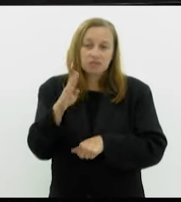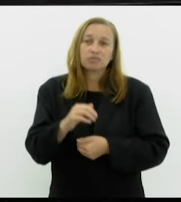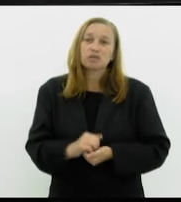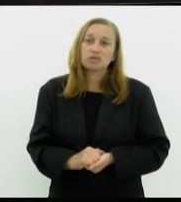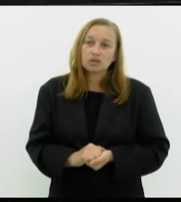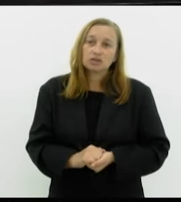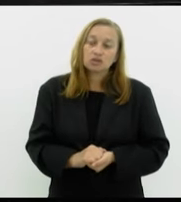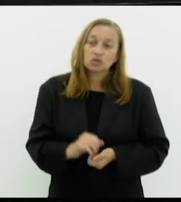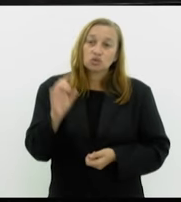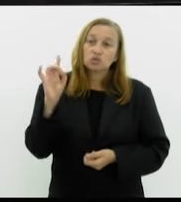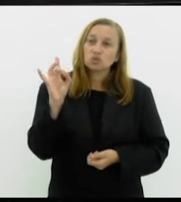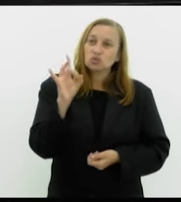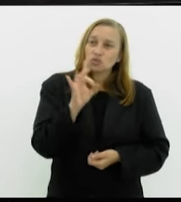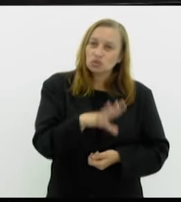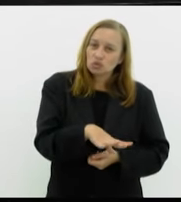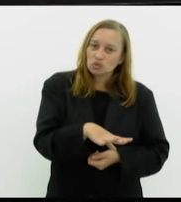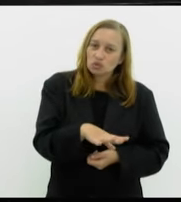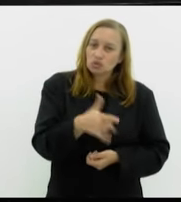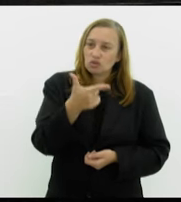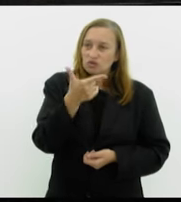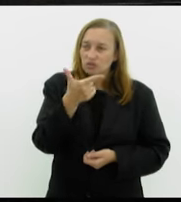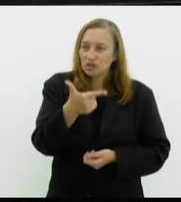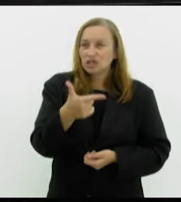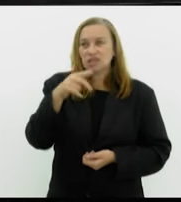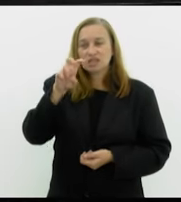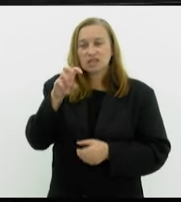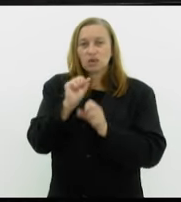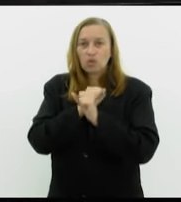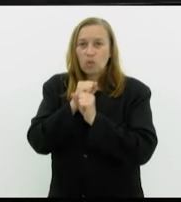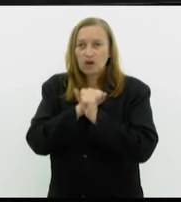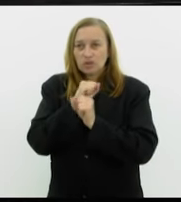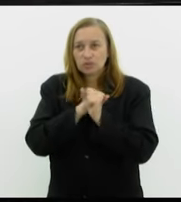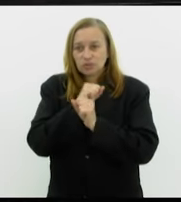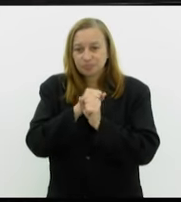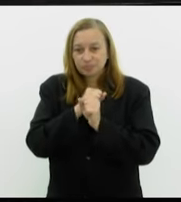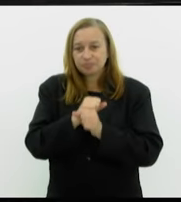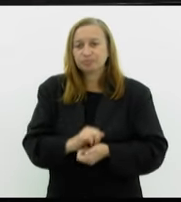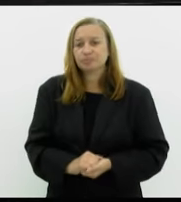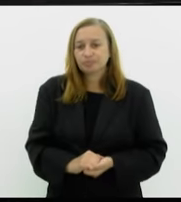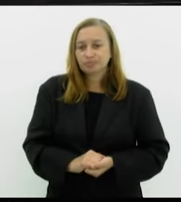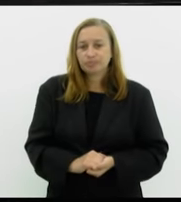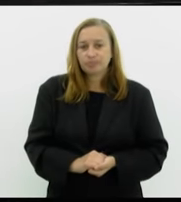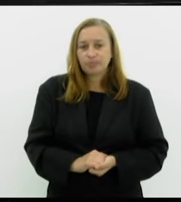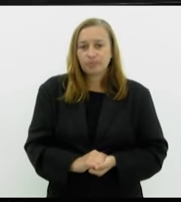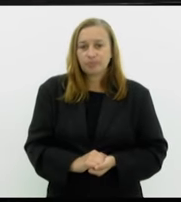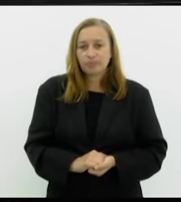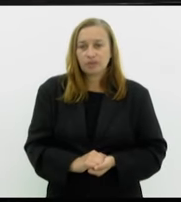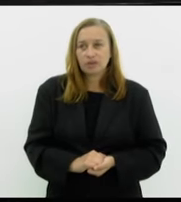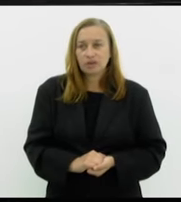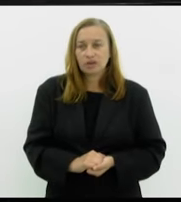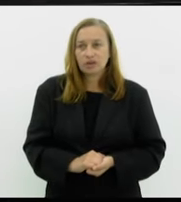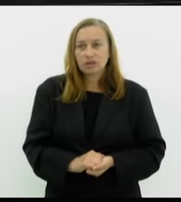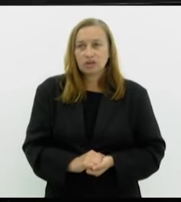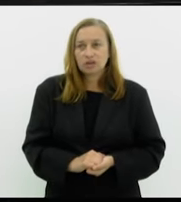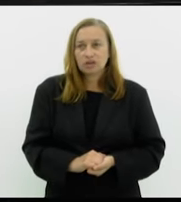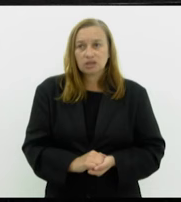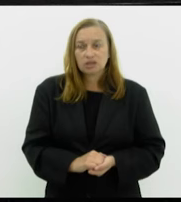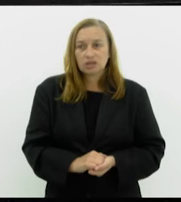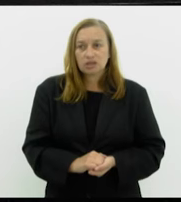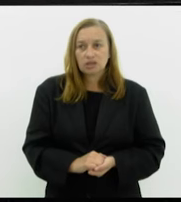principalmente nos últimos 25 anos. E quanto 25